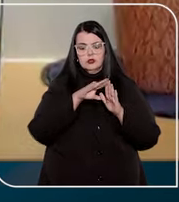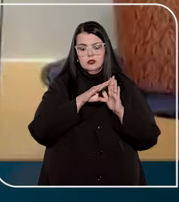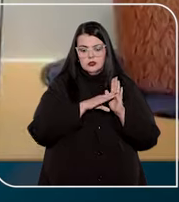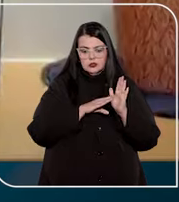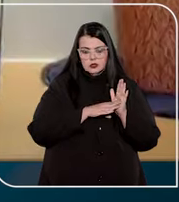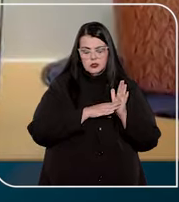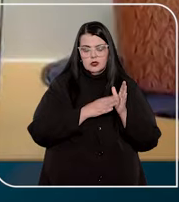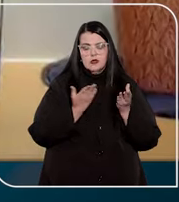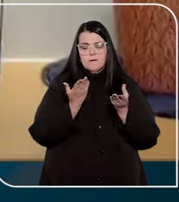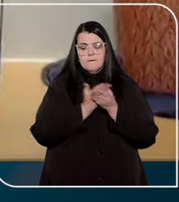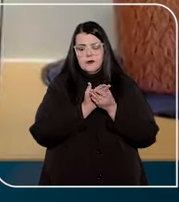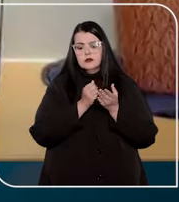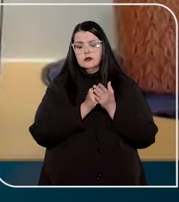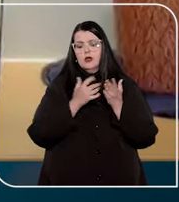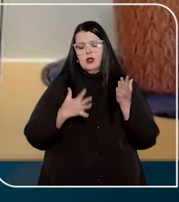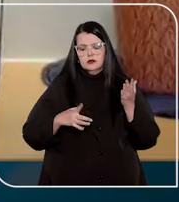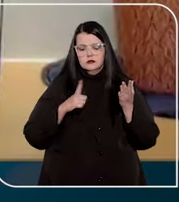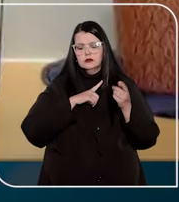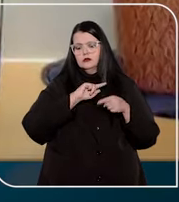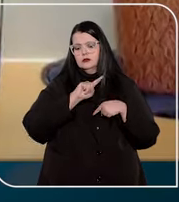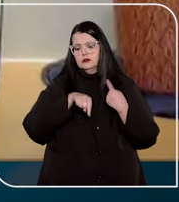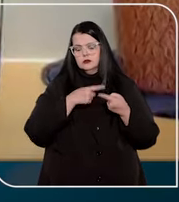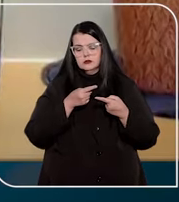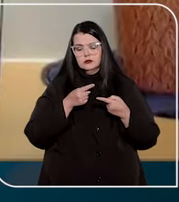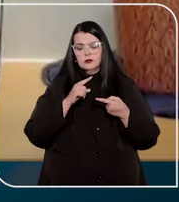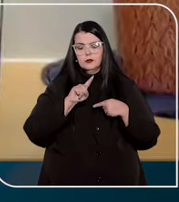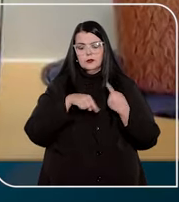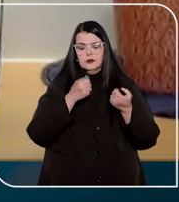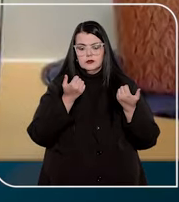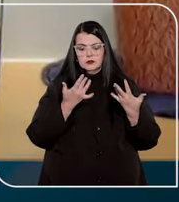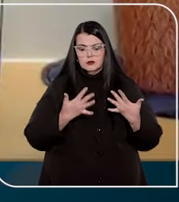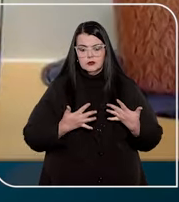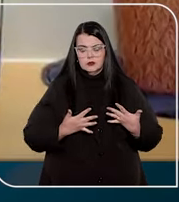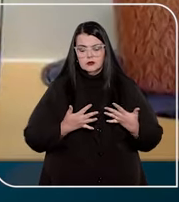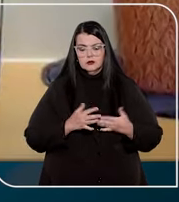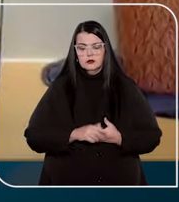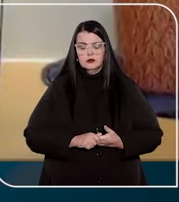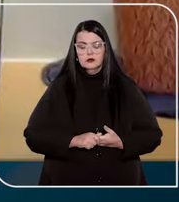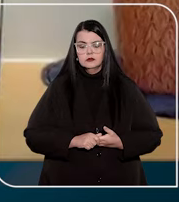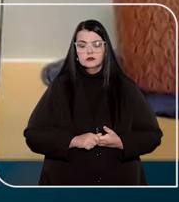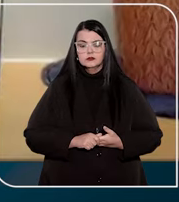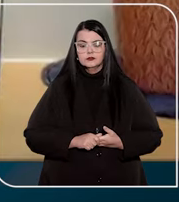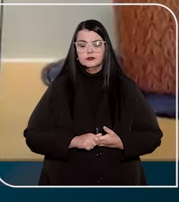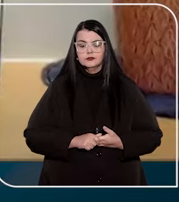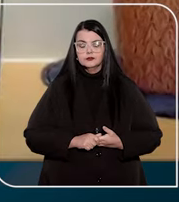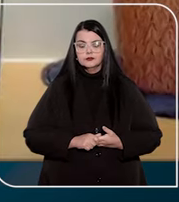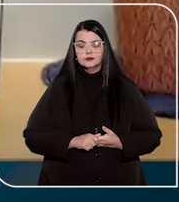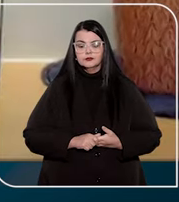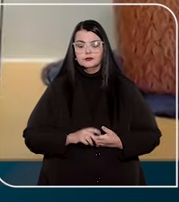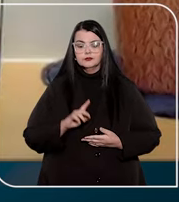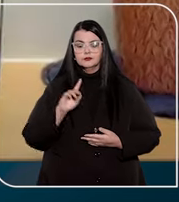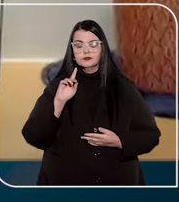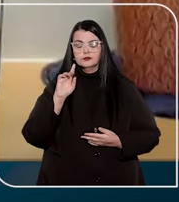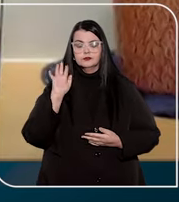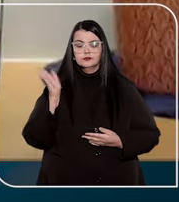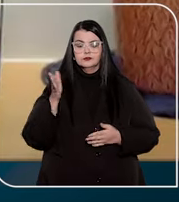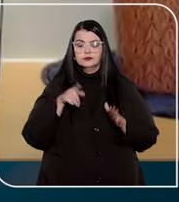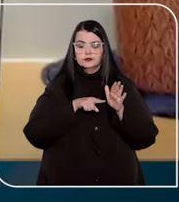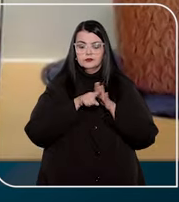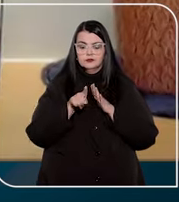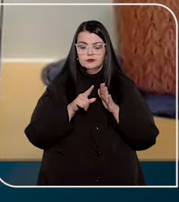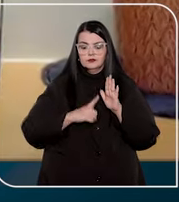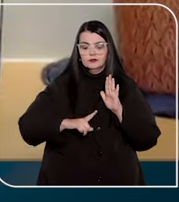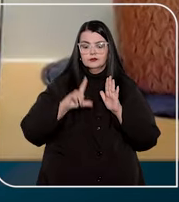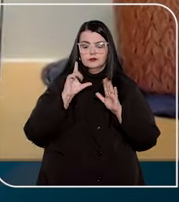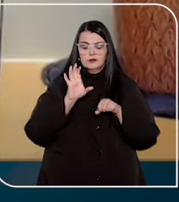intuito de pré-questionamento. O doutor Denis acabou de explicar, muito bem explicar. E para questionar os